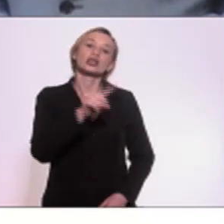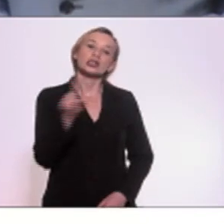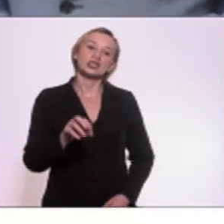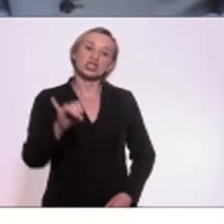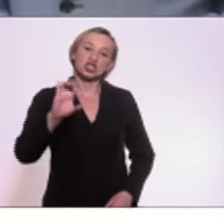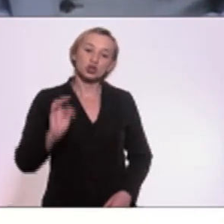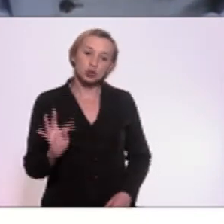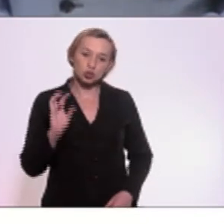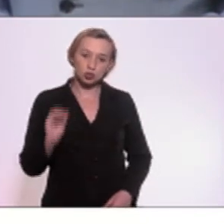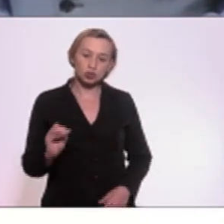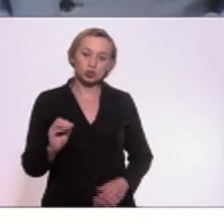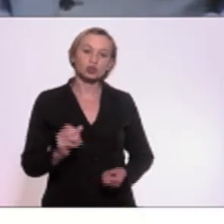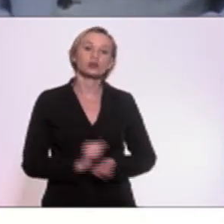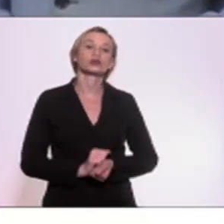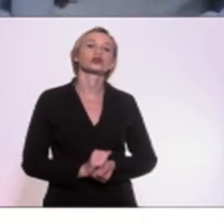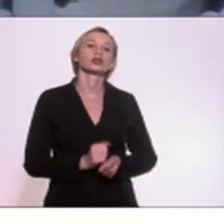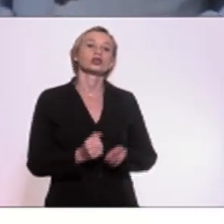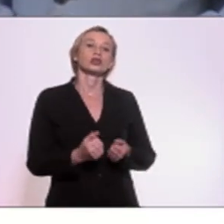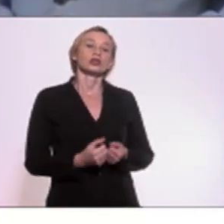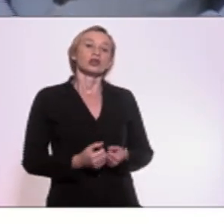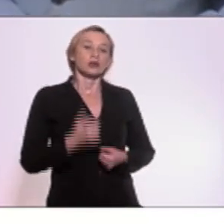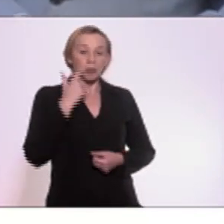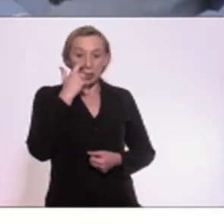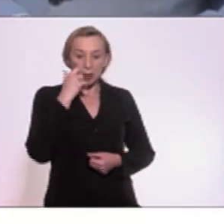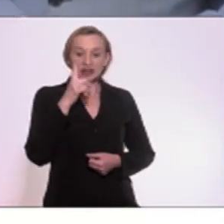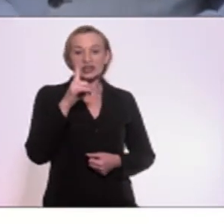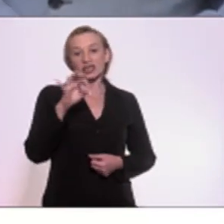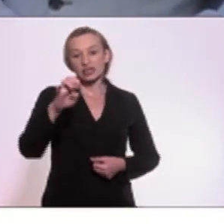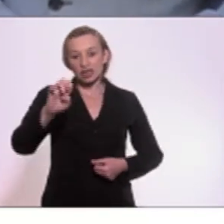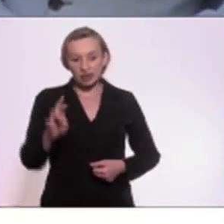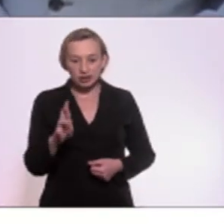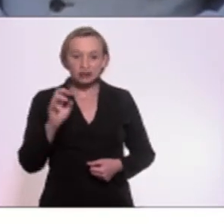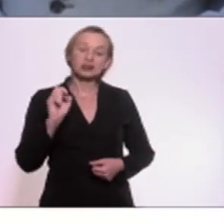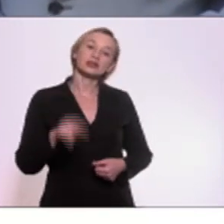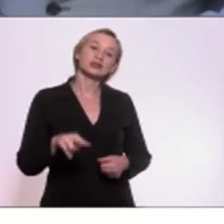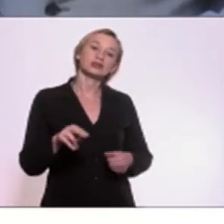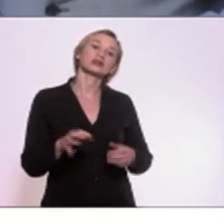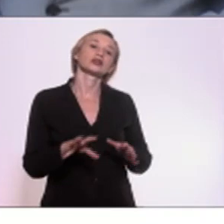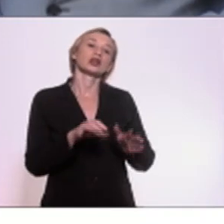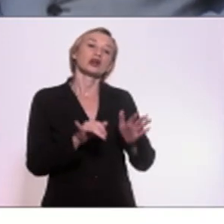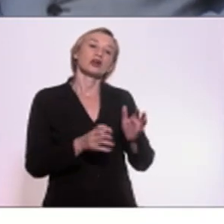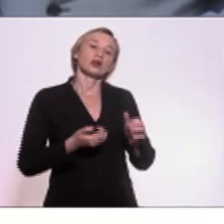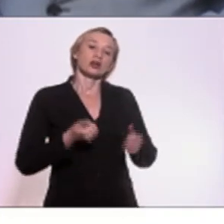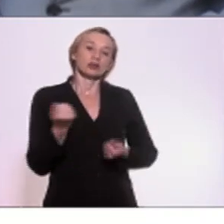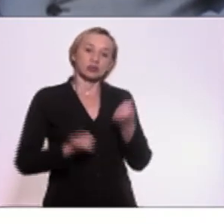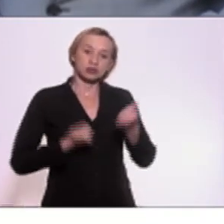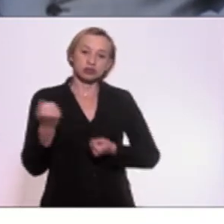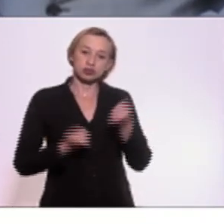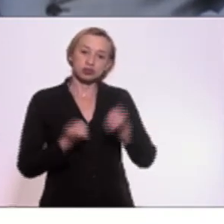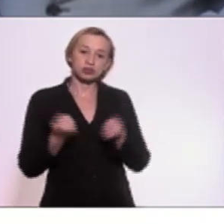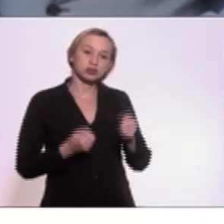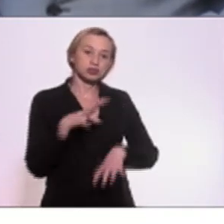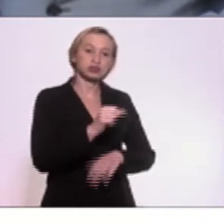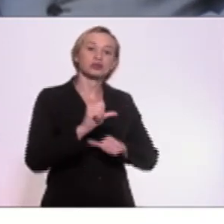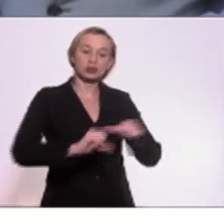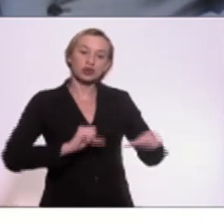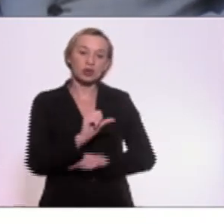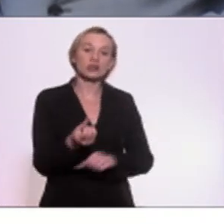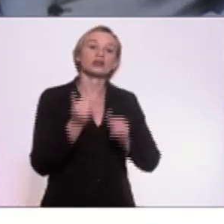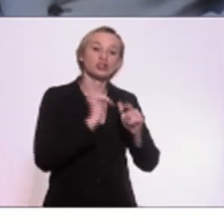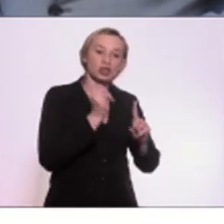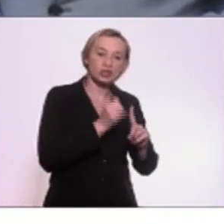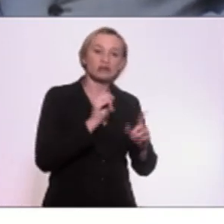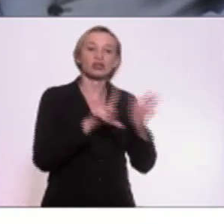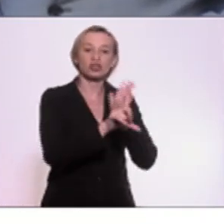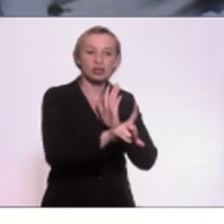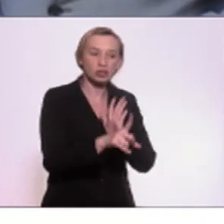sobre a guarda de veículos ciclomotores apreendidos pelo DETRAN. Pareceres da Comissão de condição justiça pela transformação em indicação legislativa